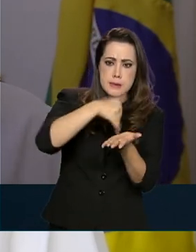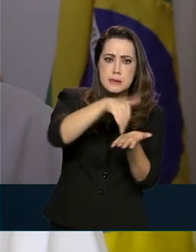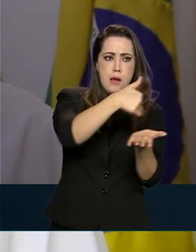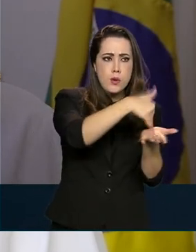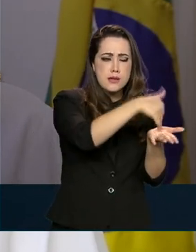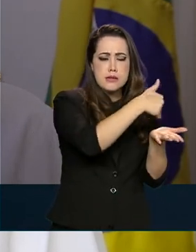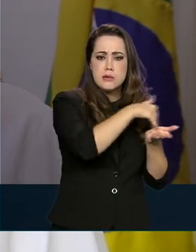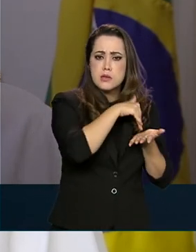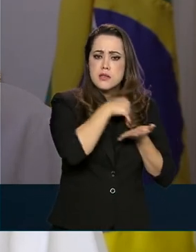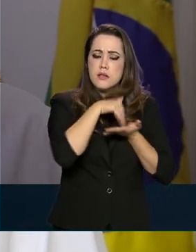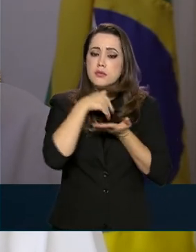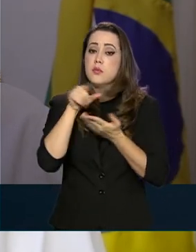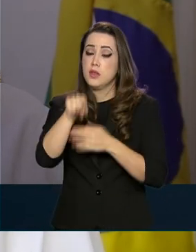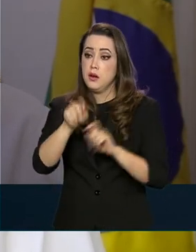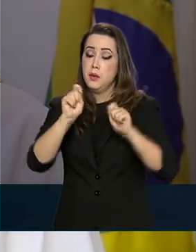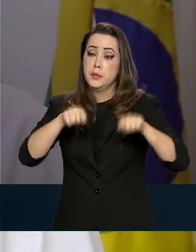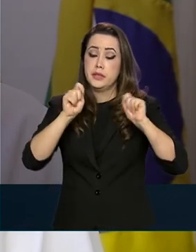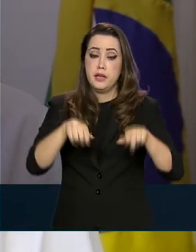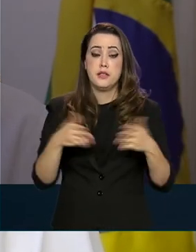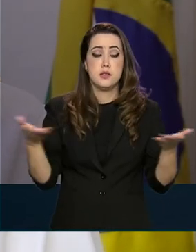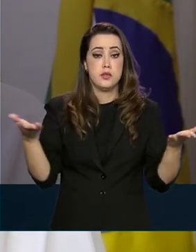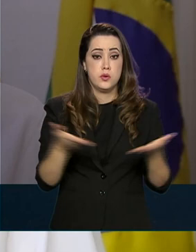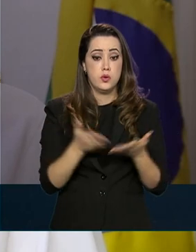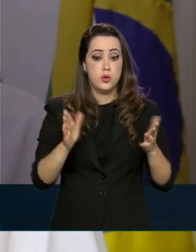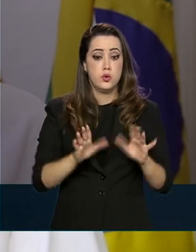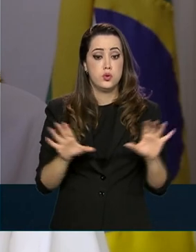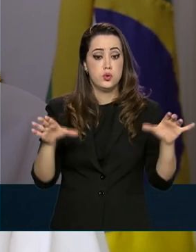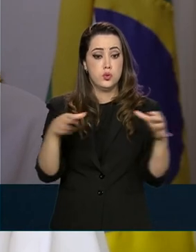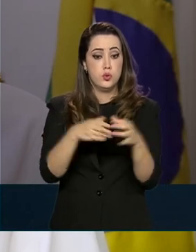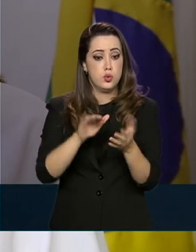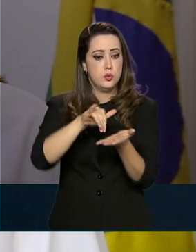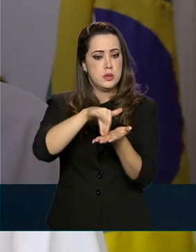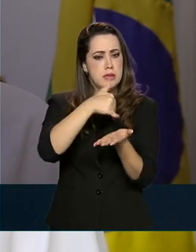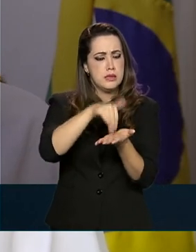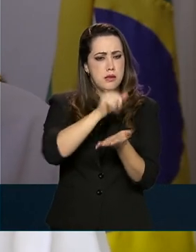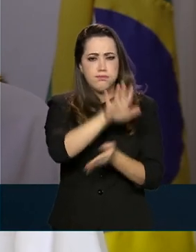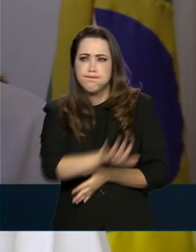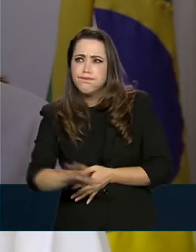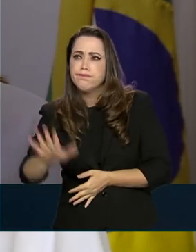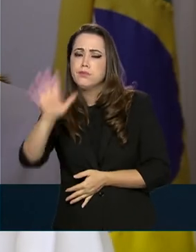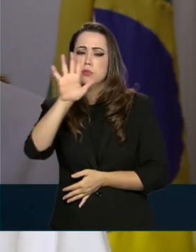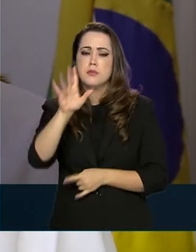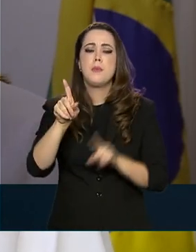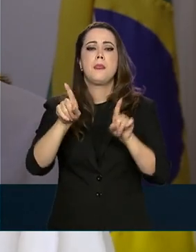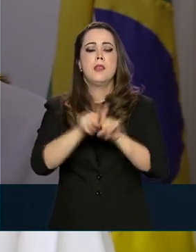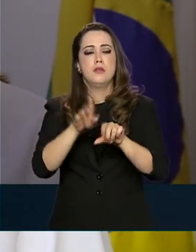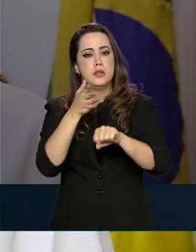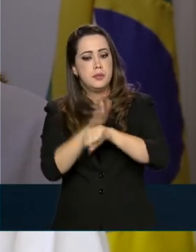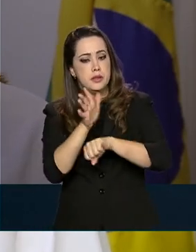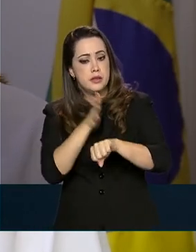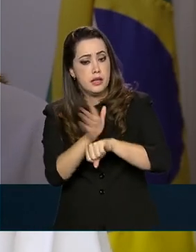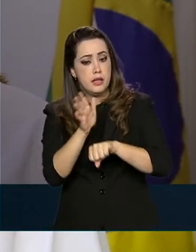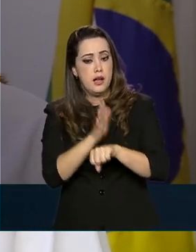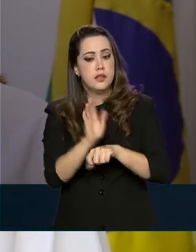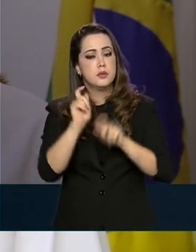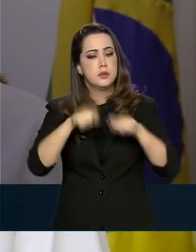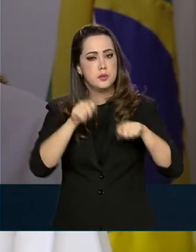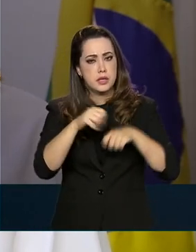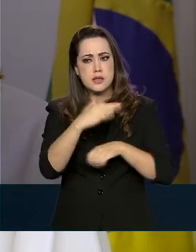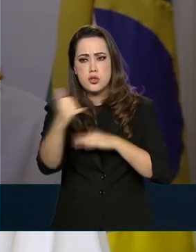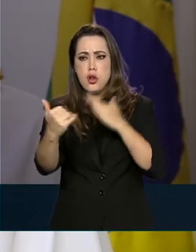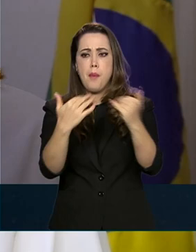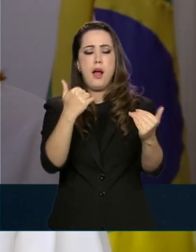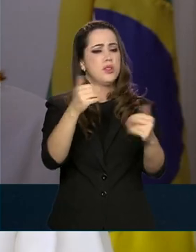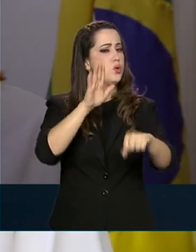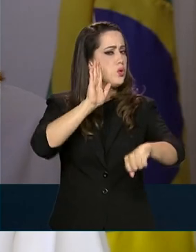deixando que esses profissionais pudessem estar num grande cadastro nacional e ainda mais capacitados para que pudessem ser recrutados